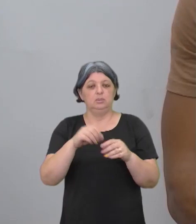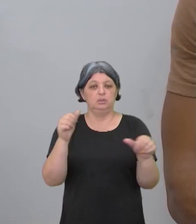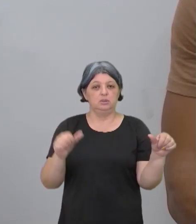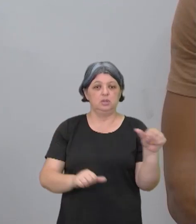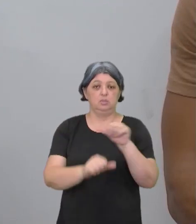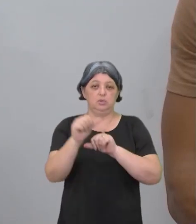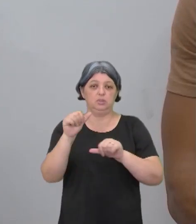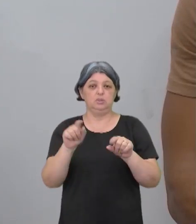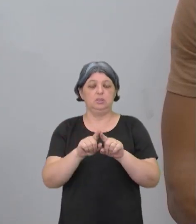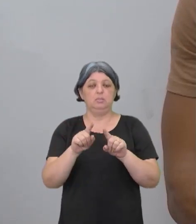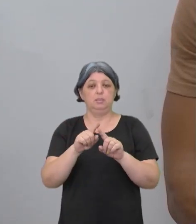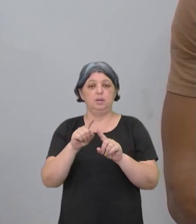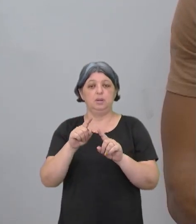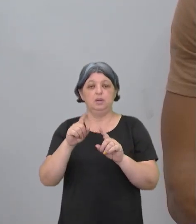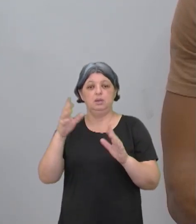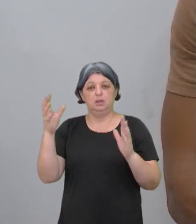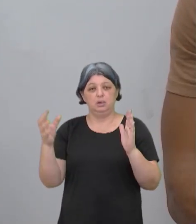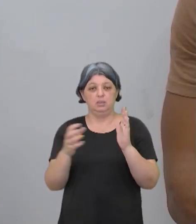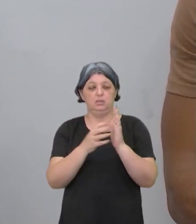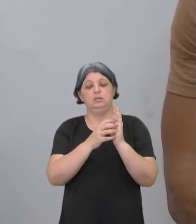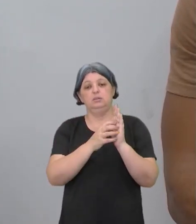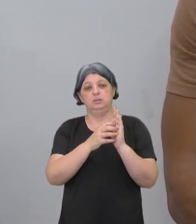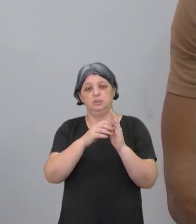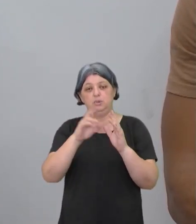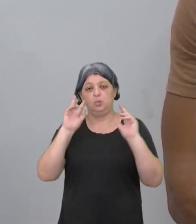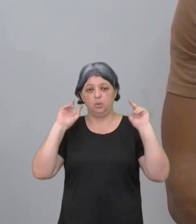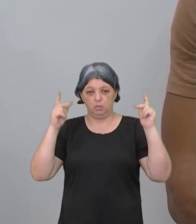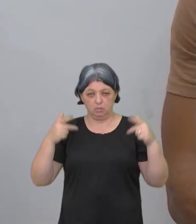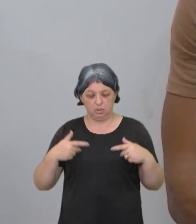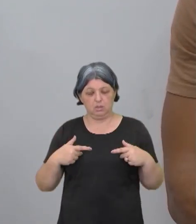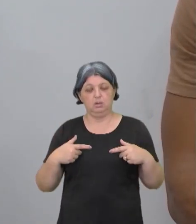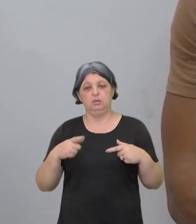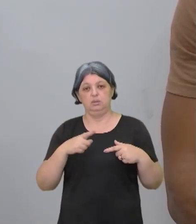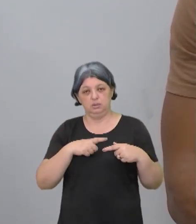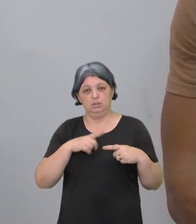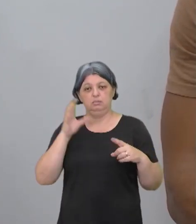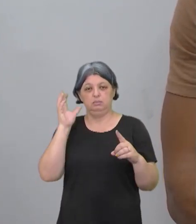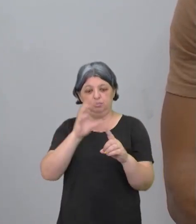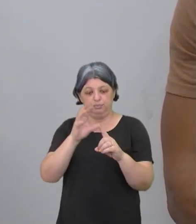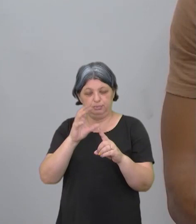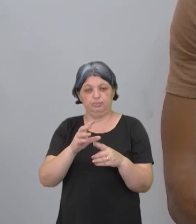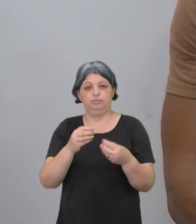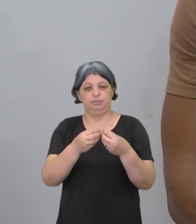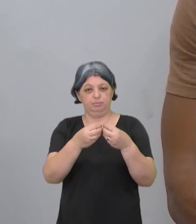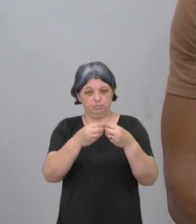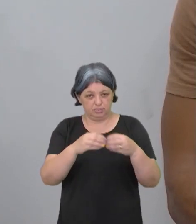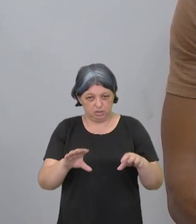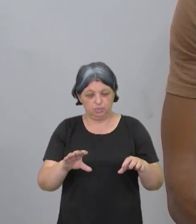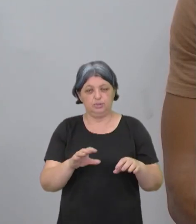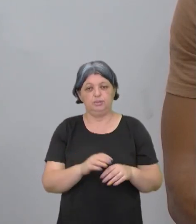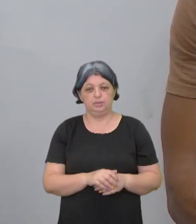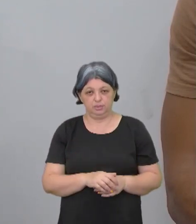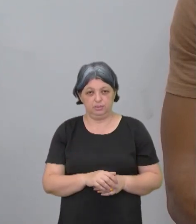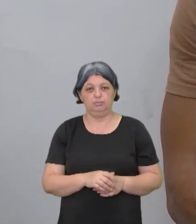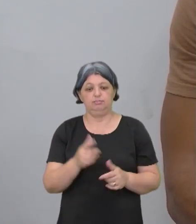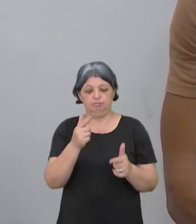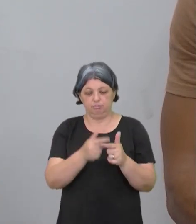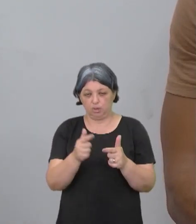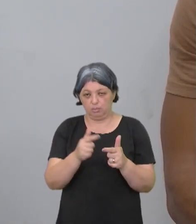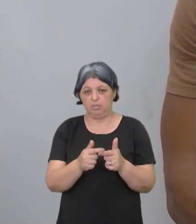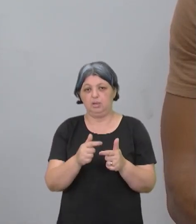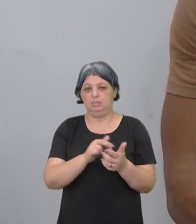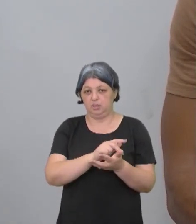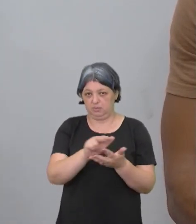a ação humana tem um peso muito grande, principalmente em como vários desses processos têm causado aí vários problemas, como,